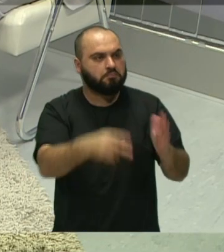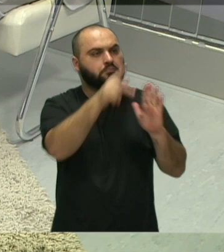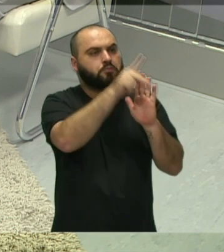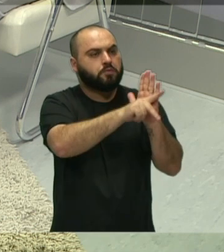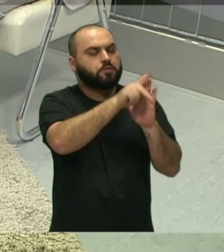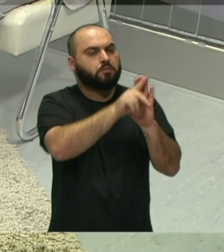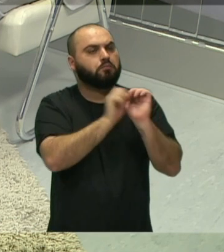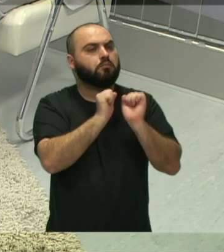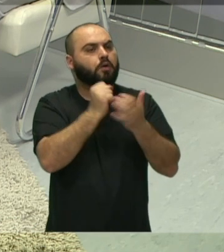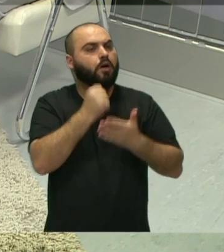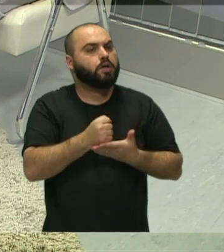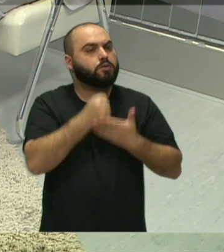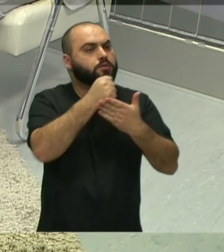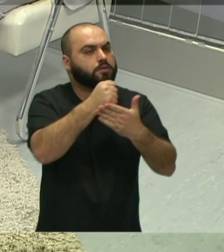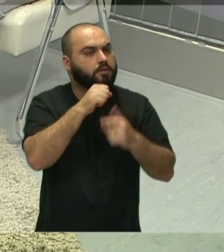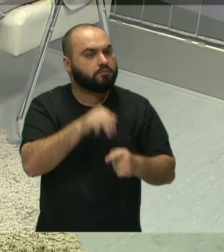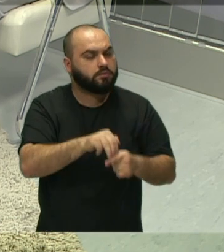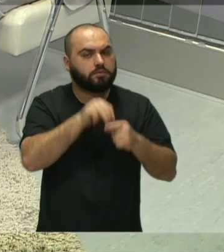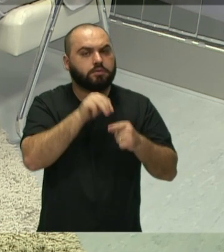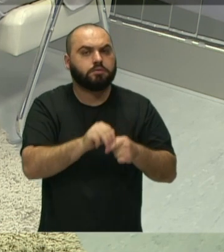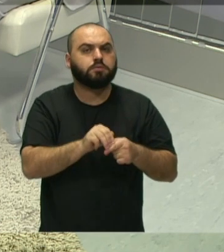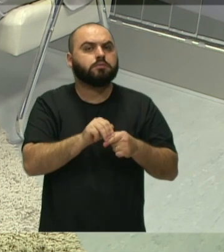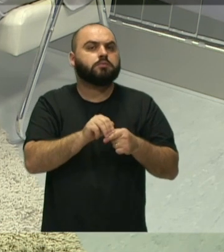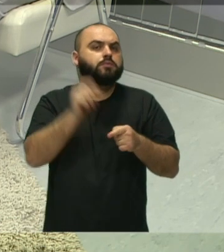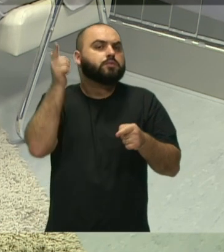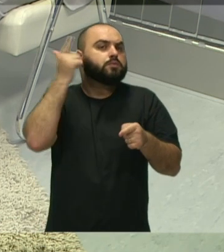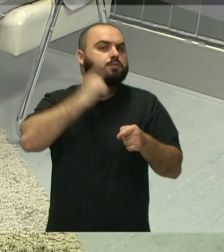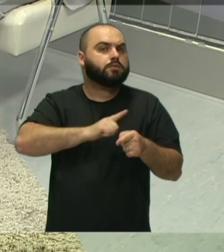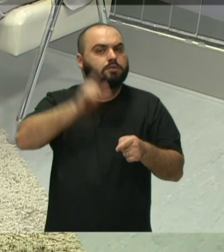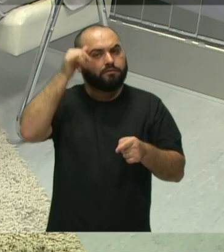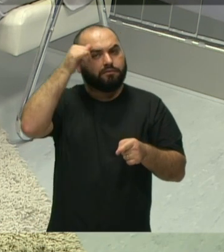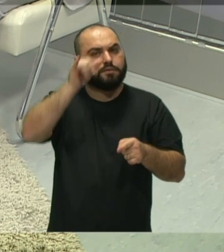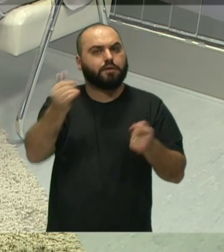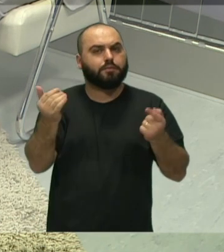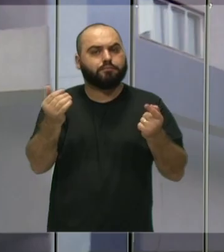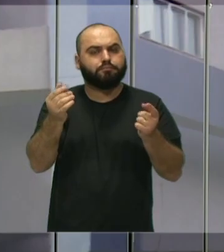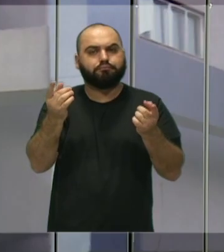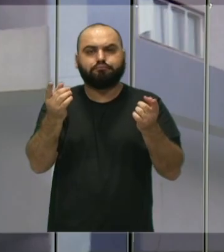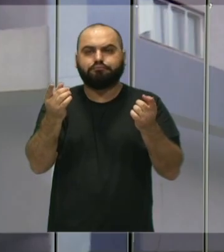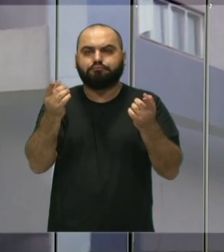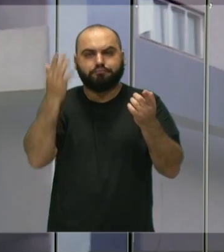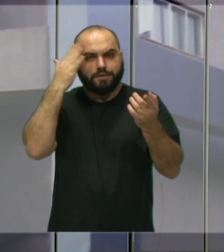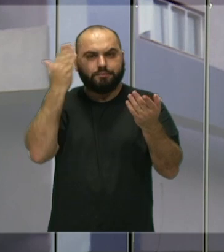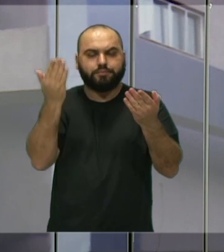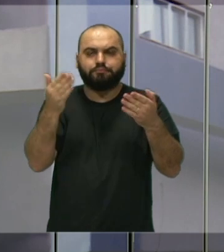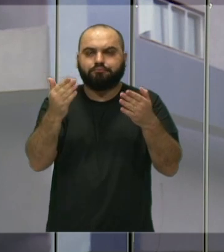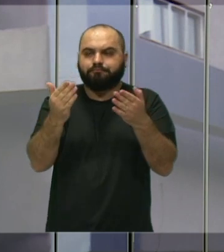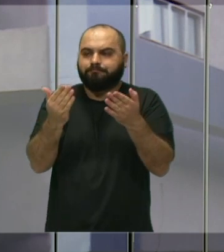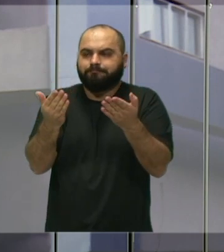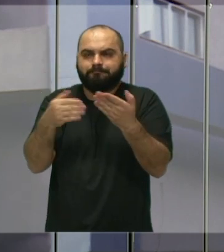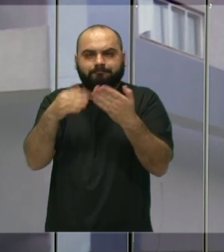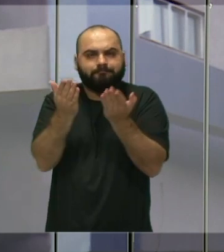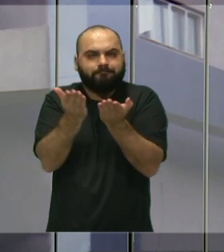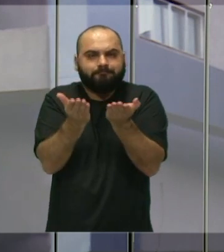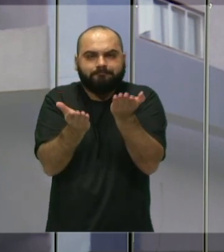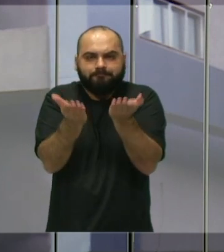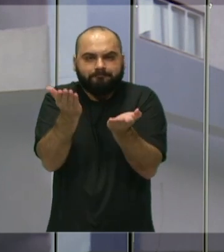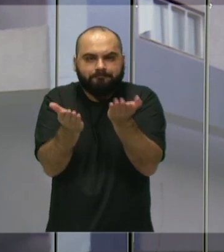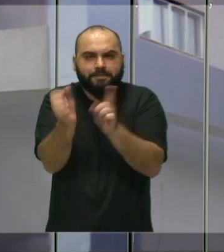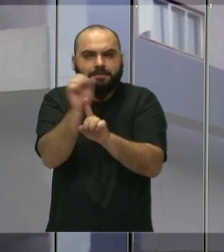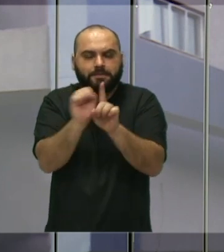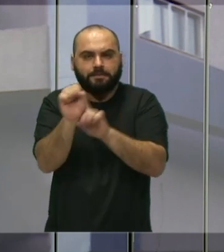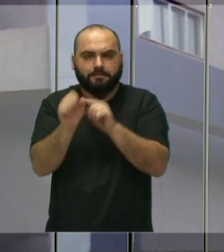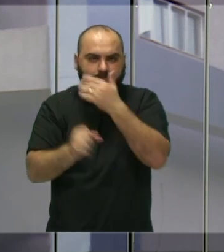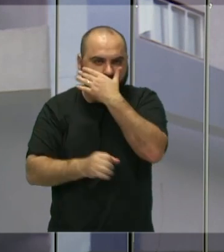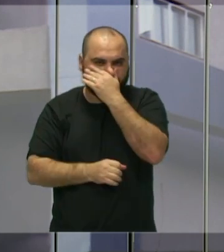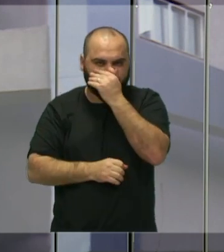contribuir até para amenizar a desigualdade social? Nós tivemos, Maurício, uma grande perda